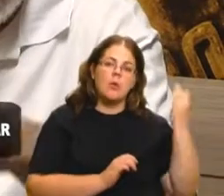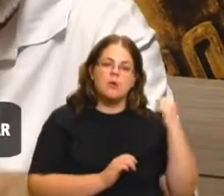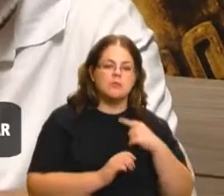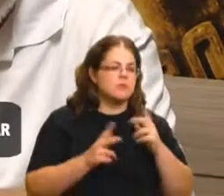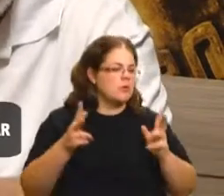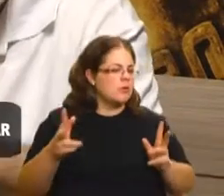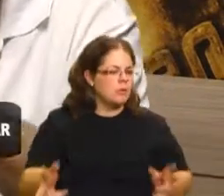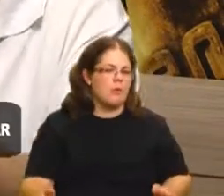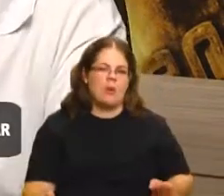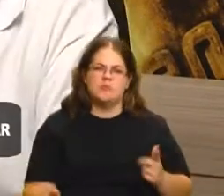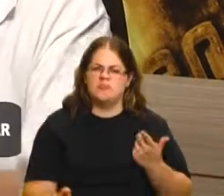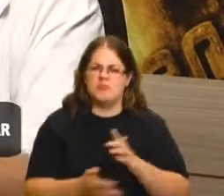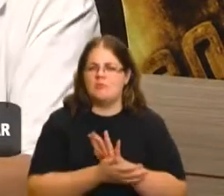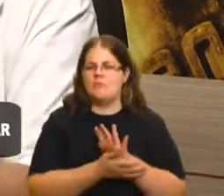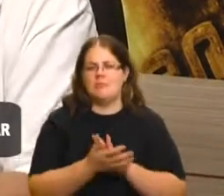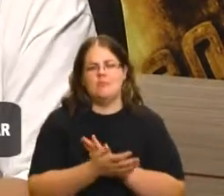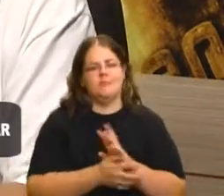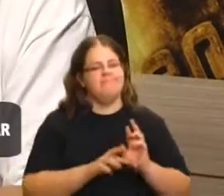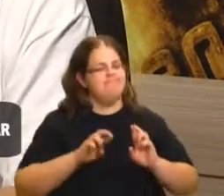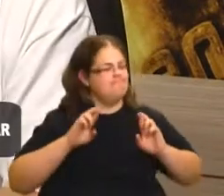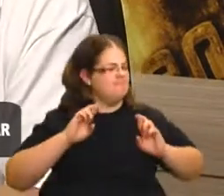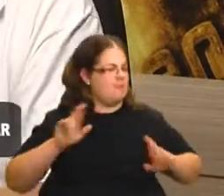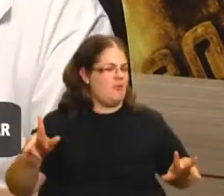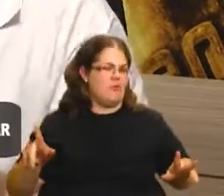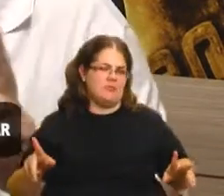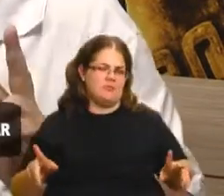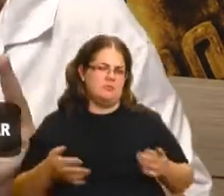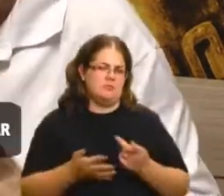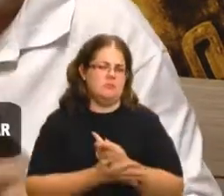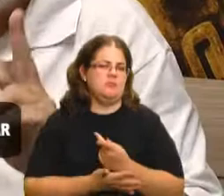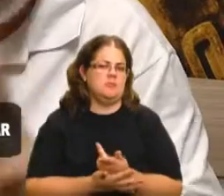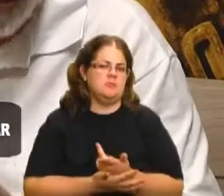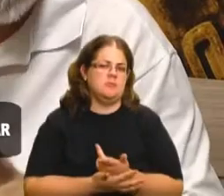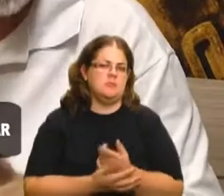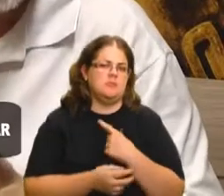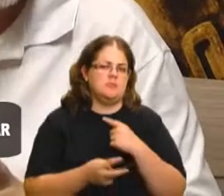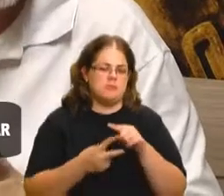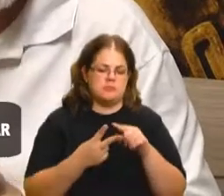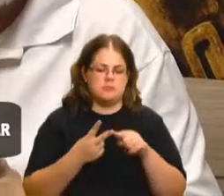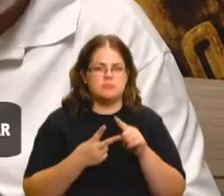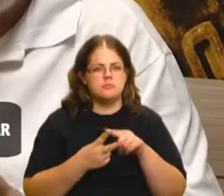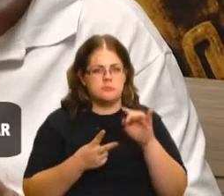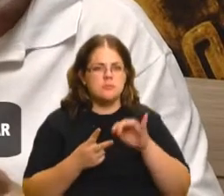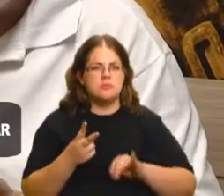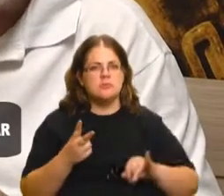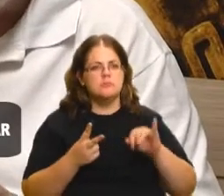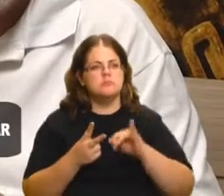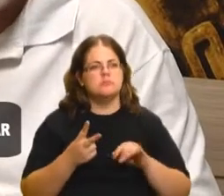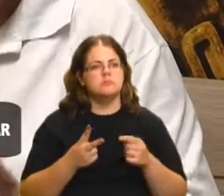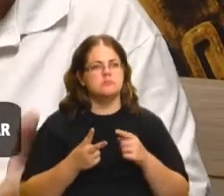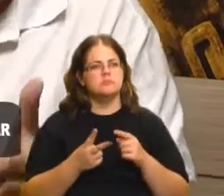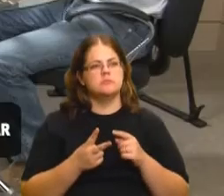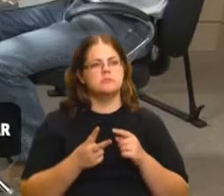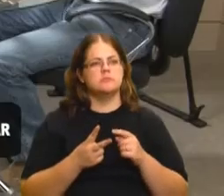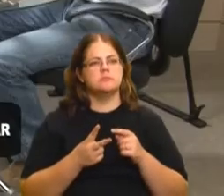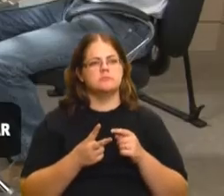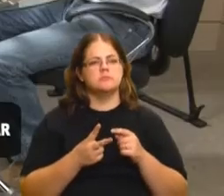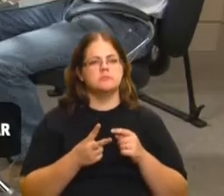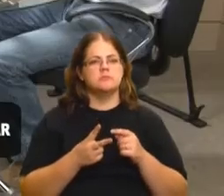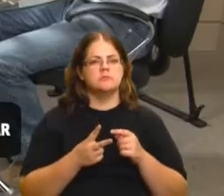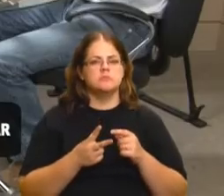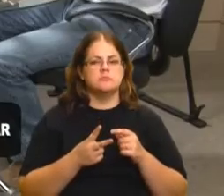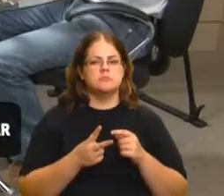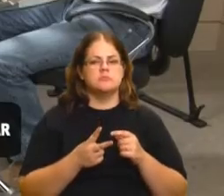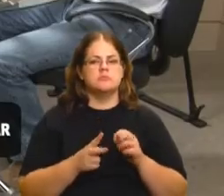naquele período que pudesse ser classificada como terrorista. Há pelo menos duas ações muito importantes,